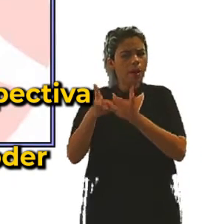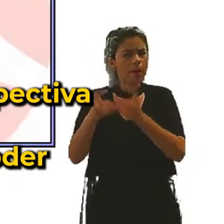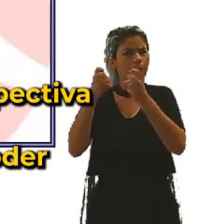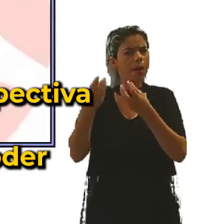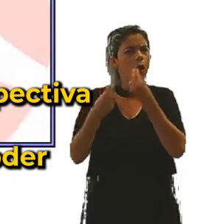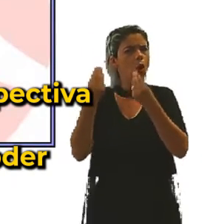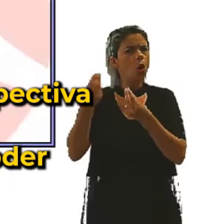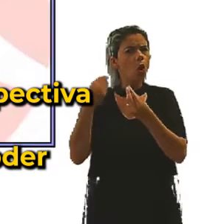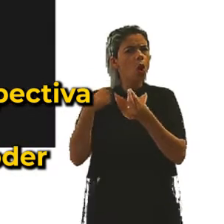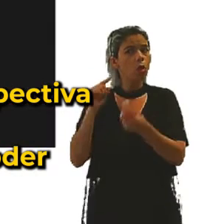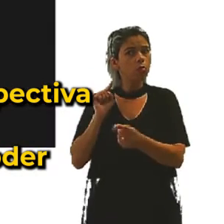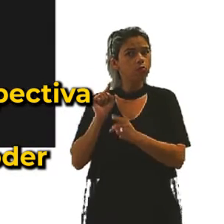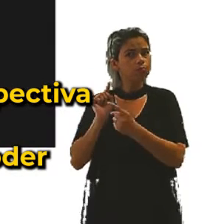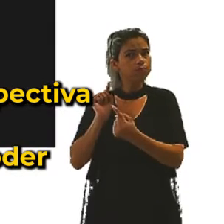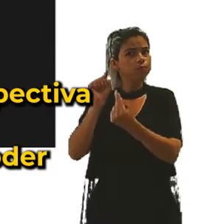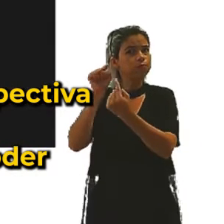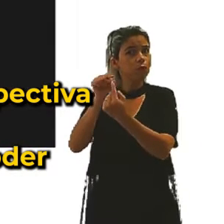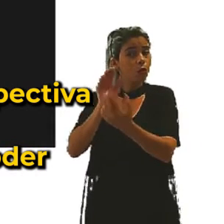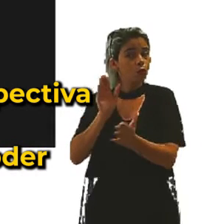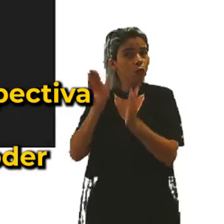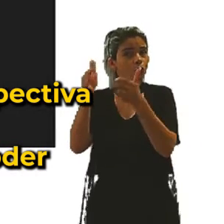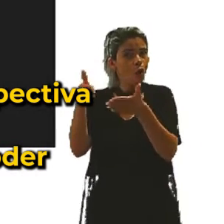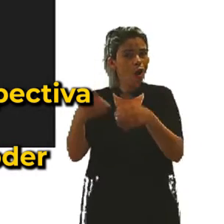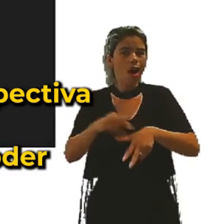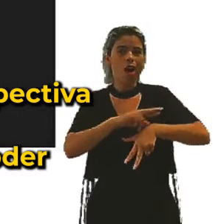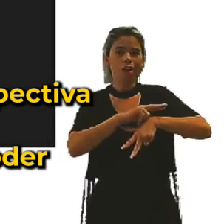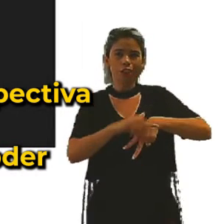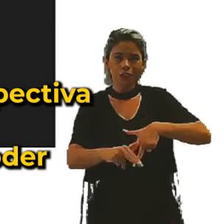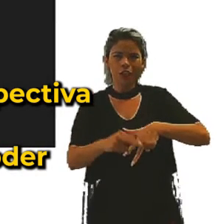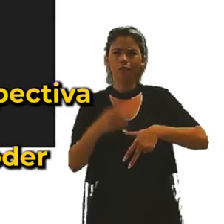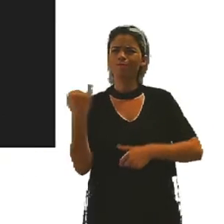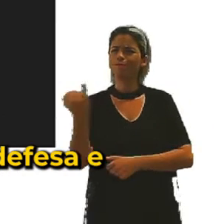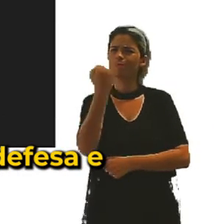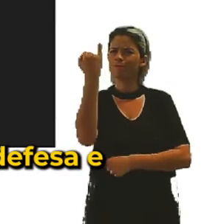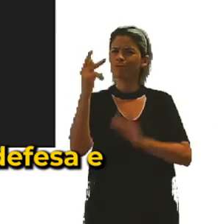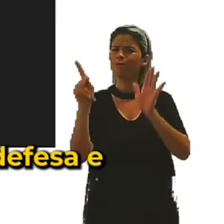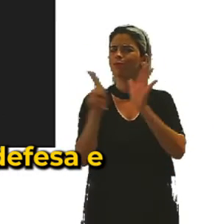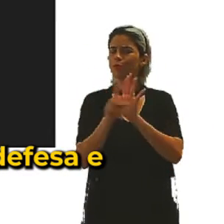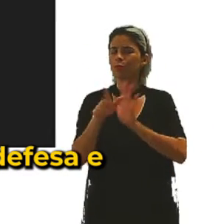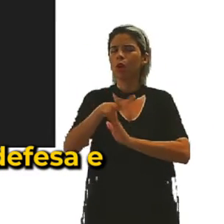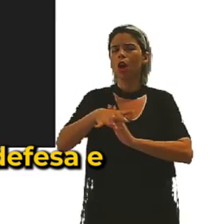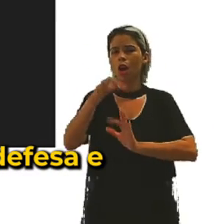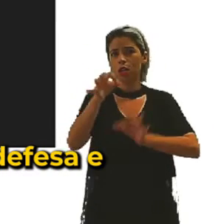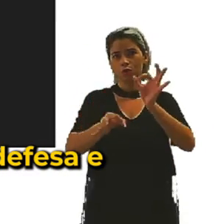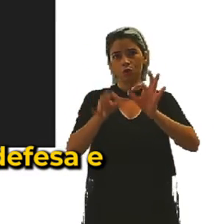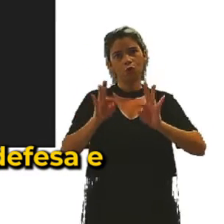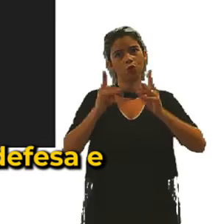com perspectiva de gênero, fundamental para a atuação não só do Poder Judiciário, mas de todos os